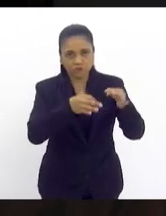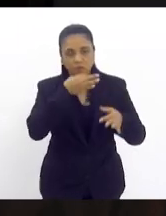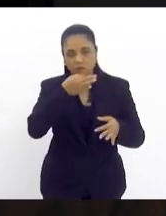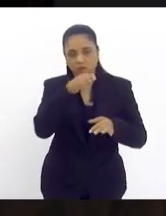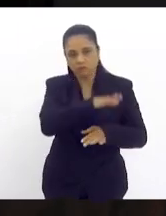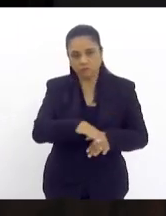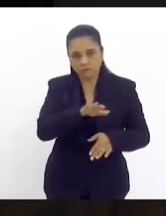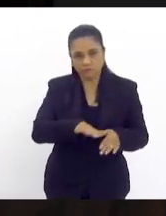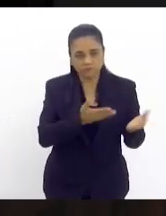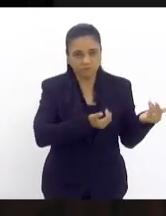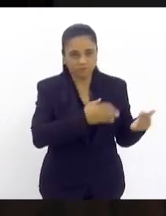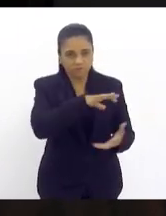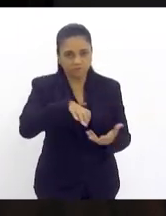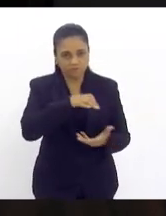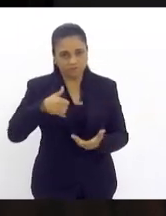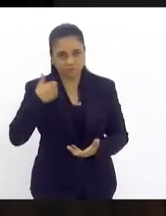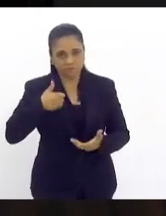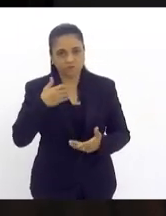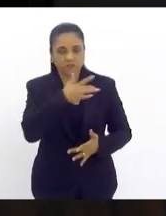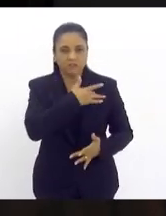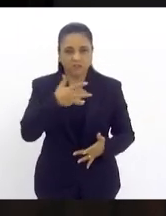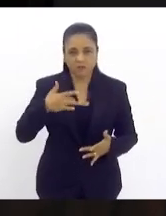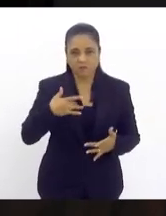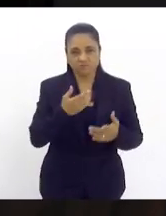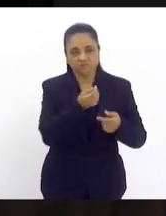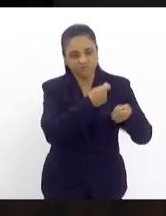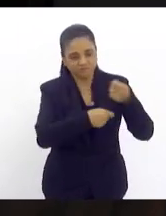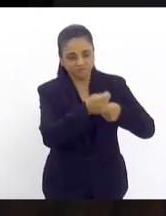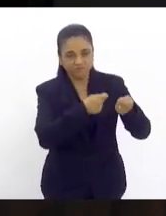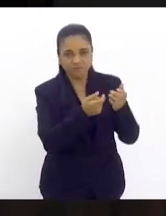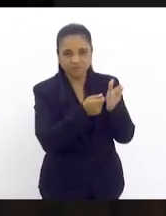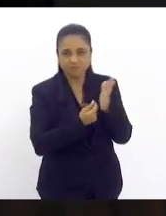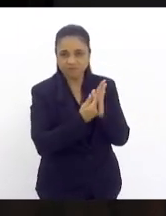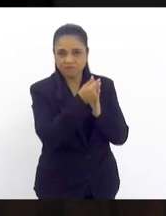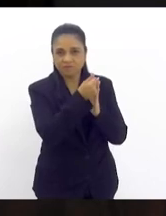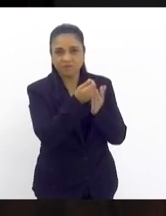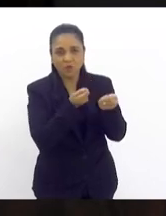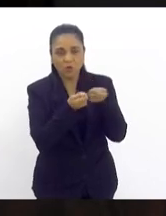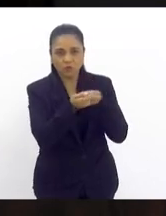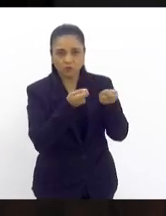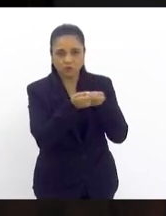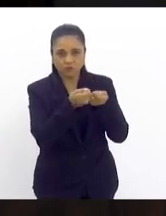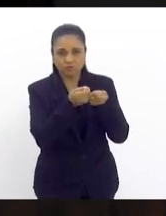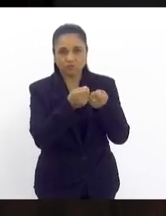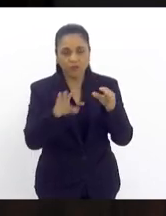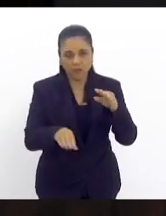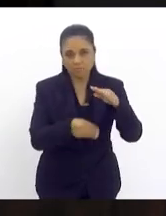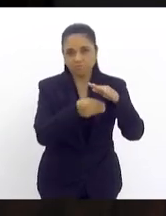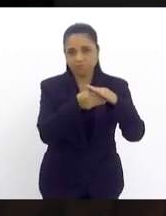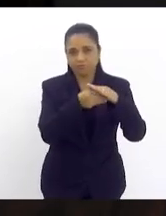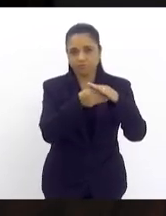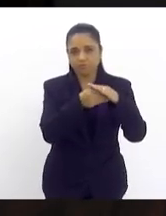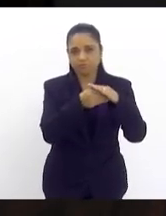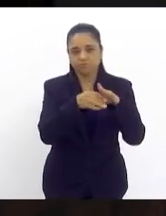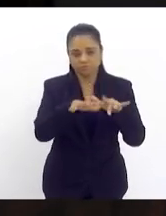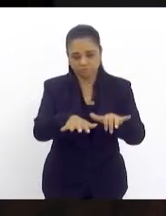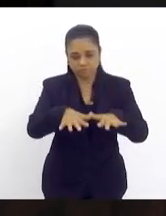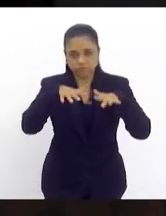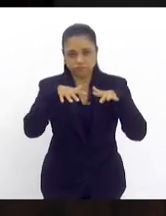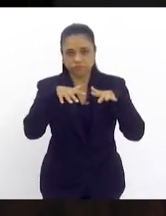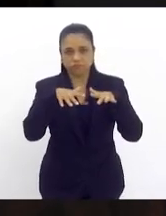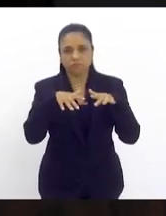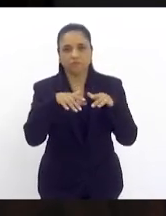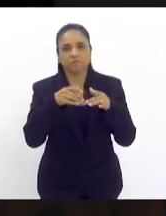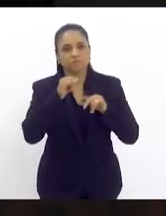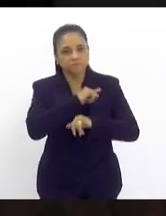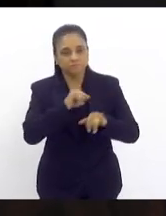do Adolescente e do Idoso, de Saúde, de Orçamento, Finanças, Fiscalização Financeira e Controle, as emendas de plenário. Para